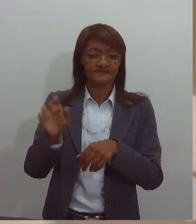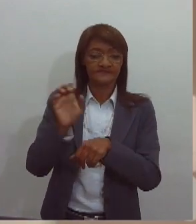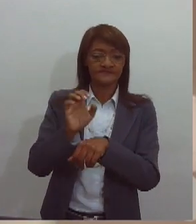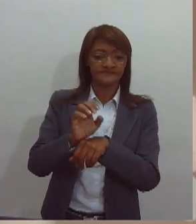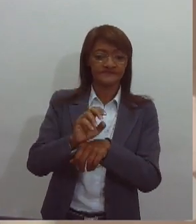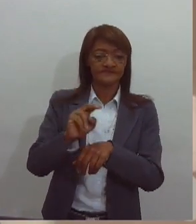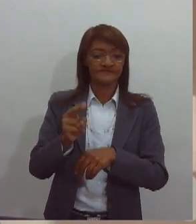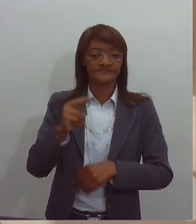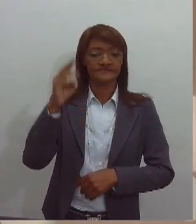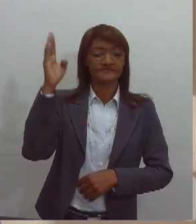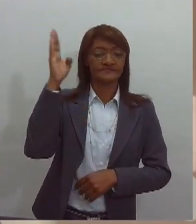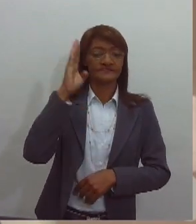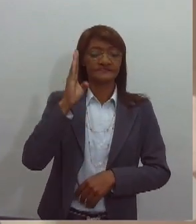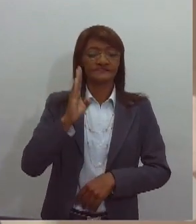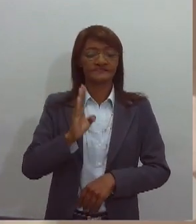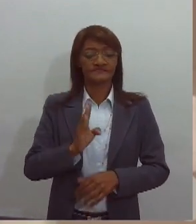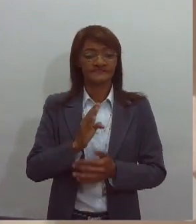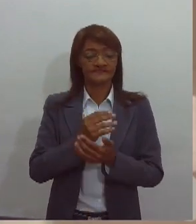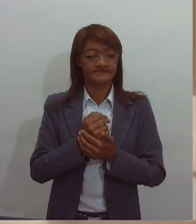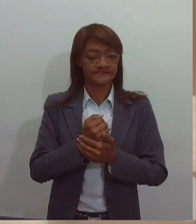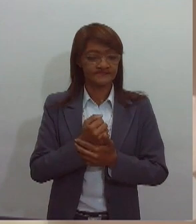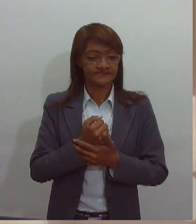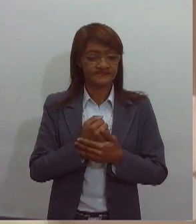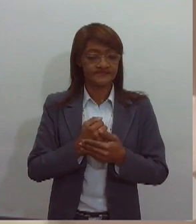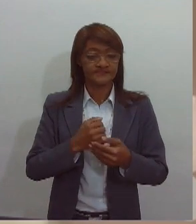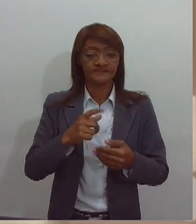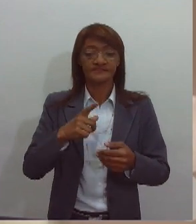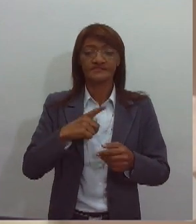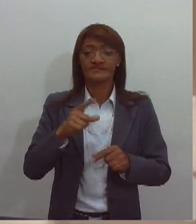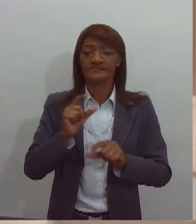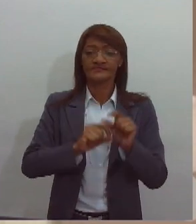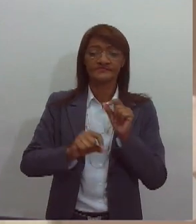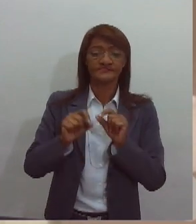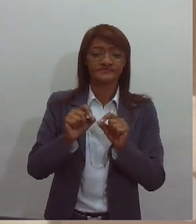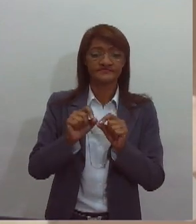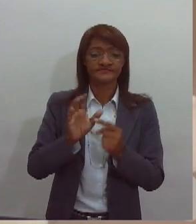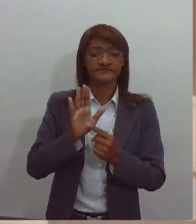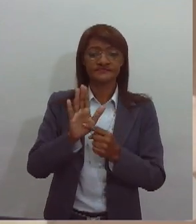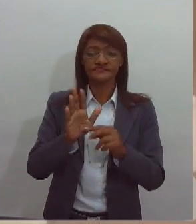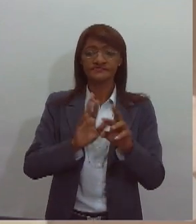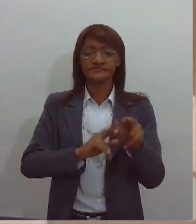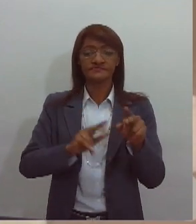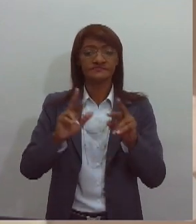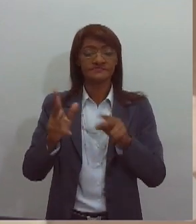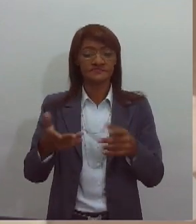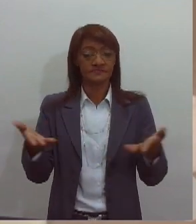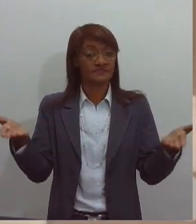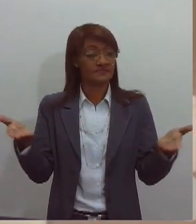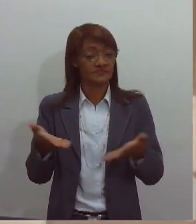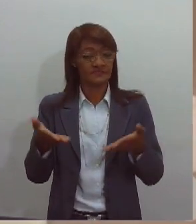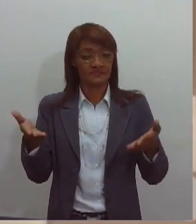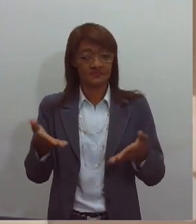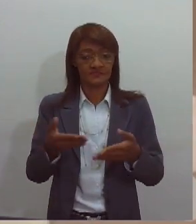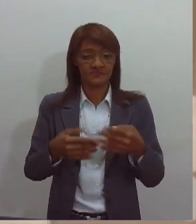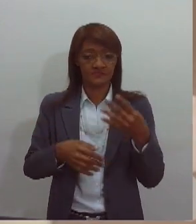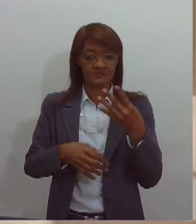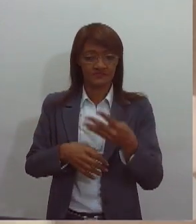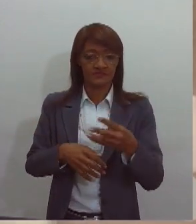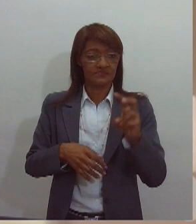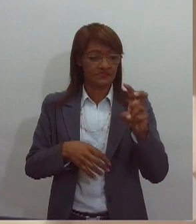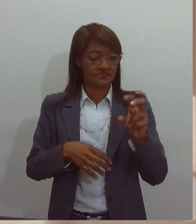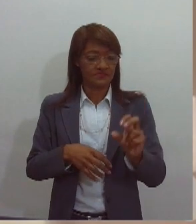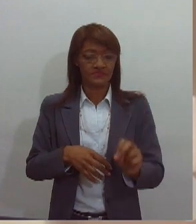traz nela alguns diferenciais. Hoje, a gente tem uma rede de 450 quilômetros de fibra